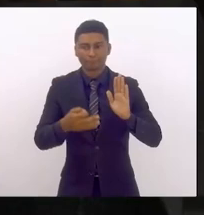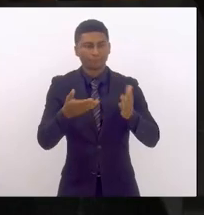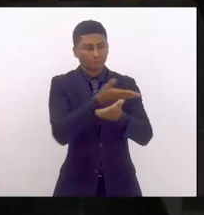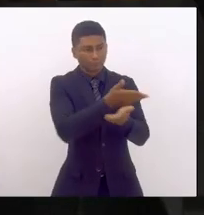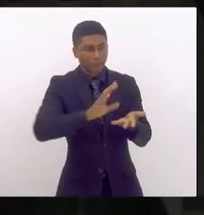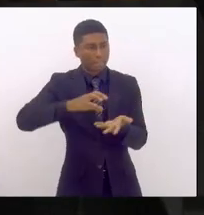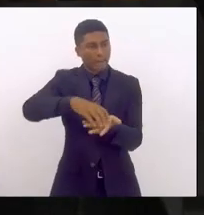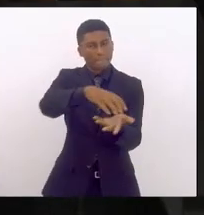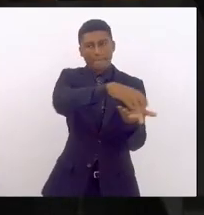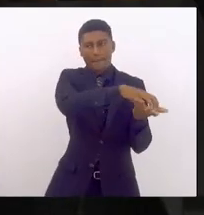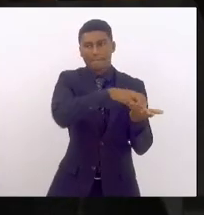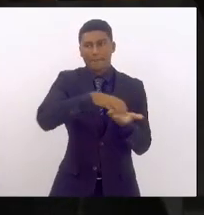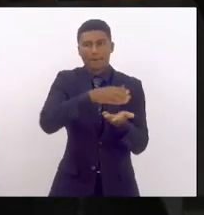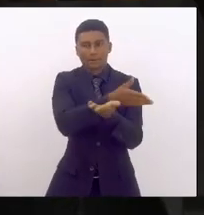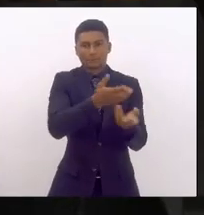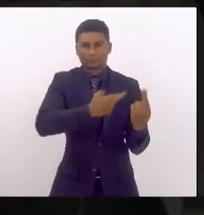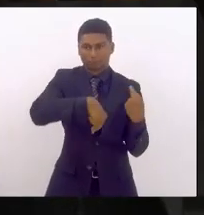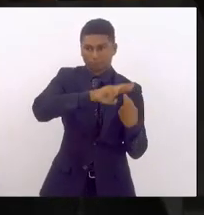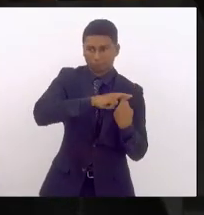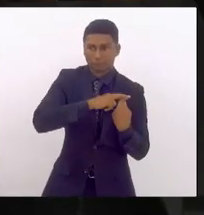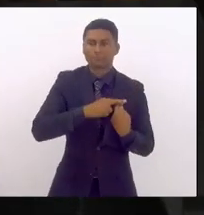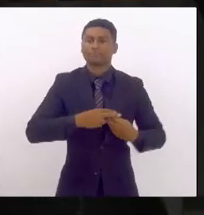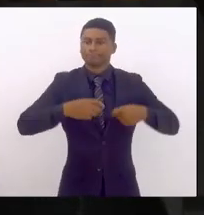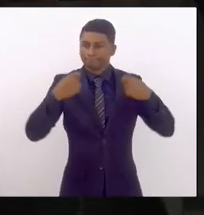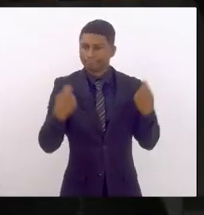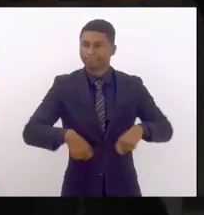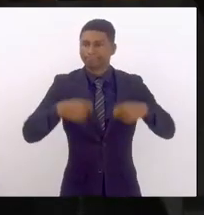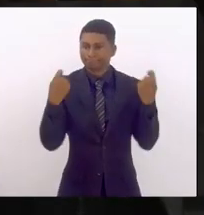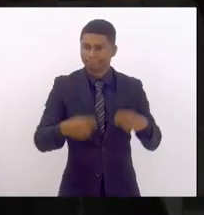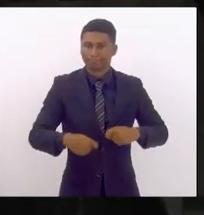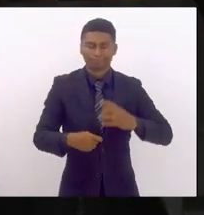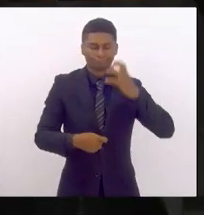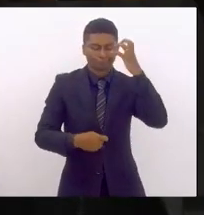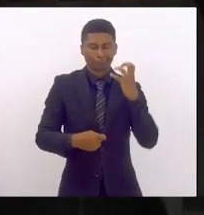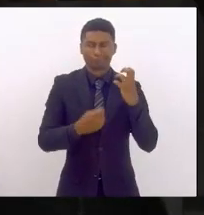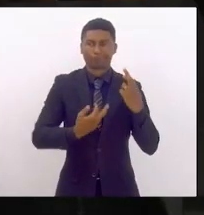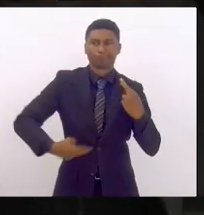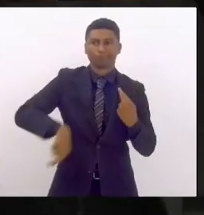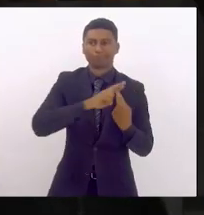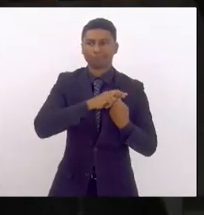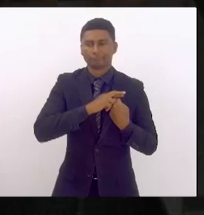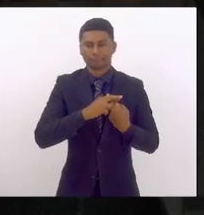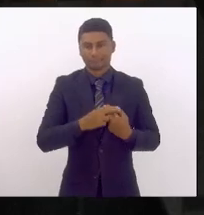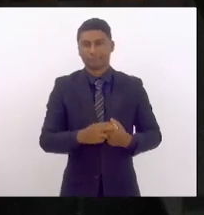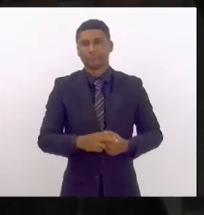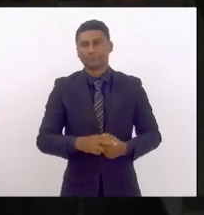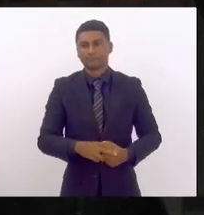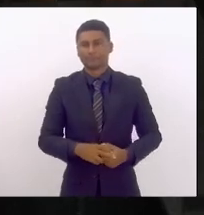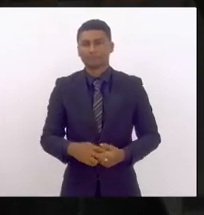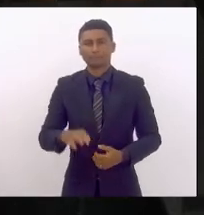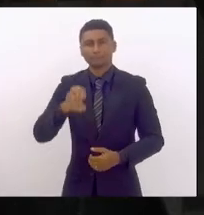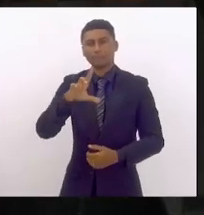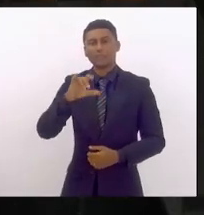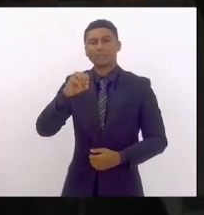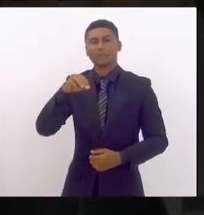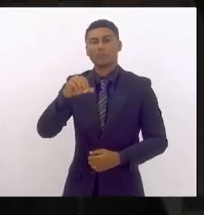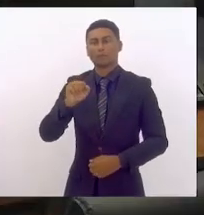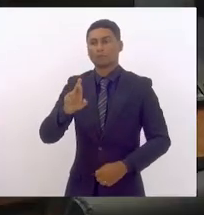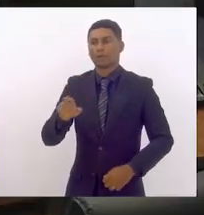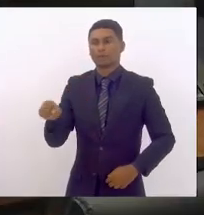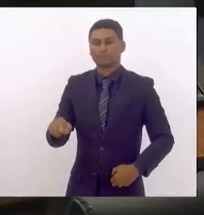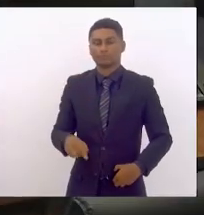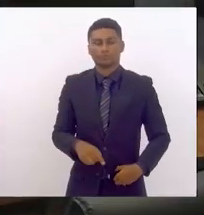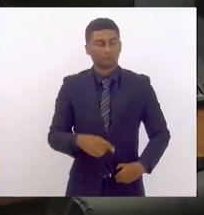responsáveis tratem isso com a devida responsabilidade dando uma parte do deputado Eliomar